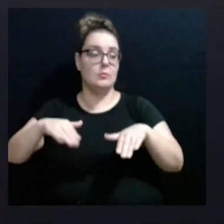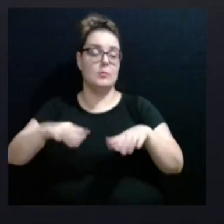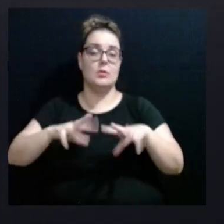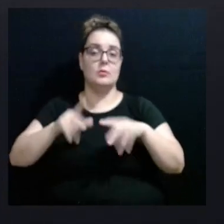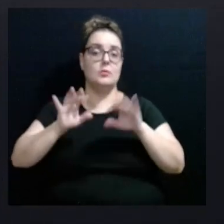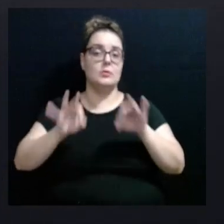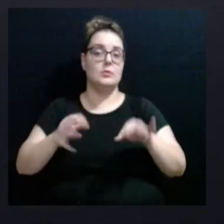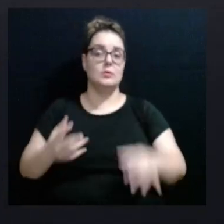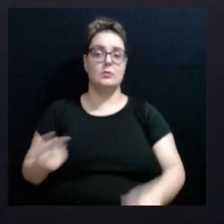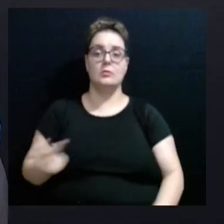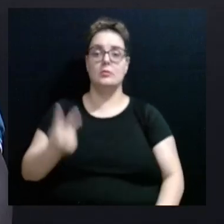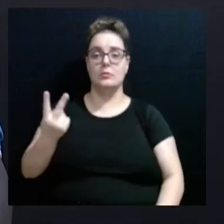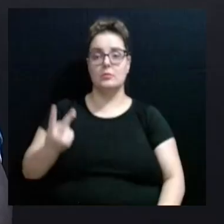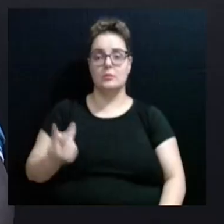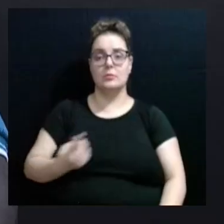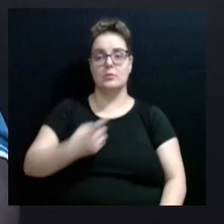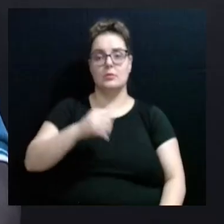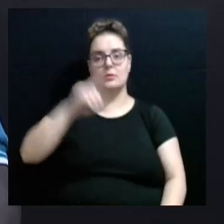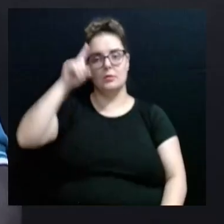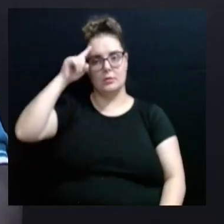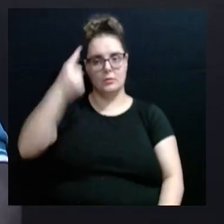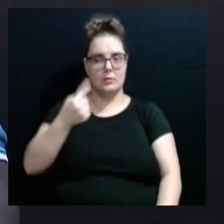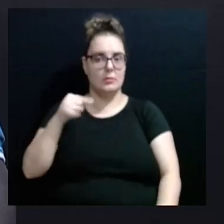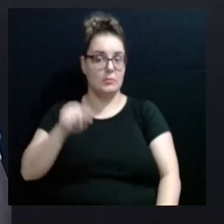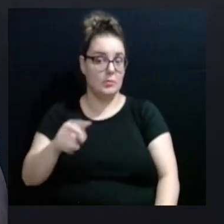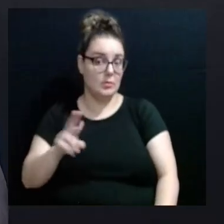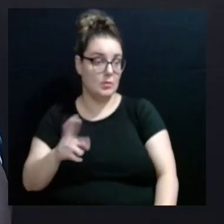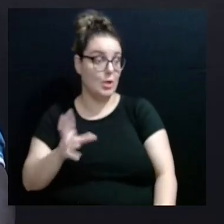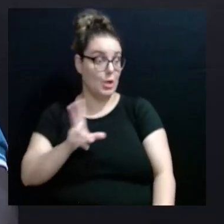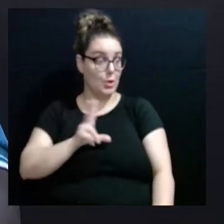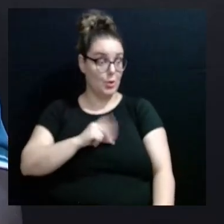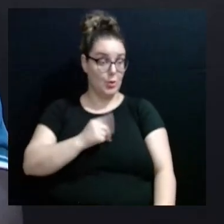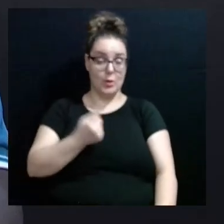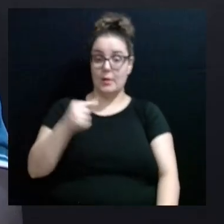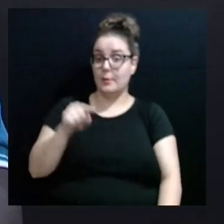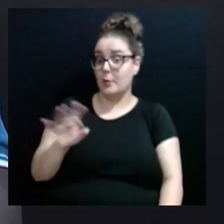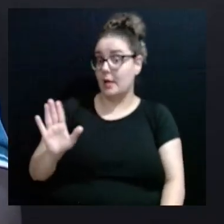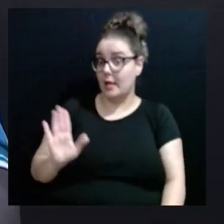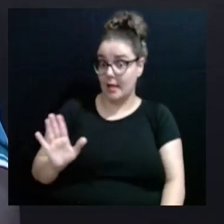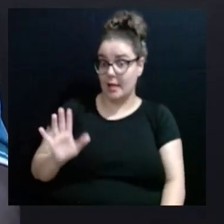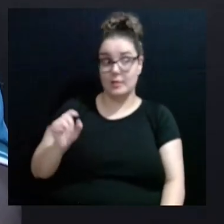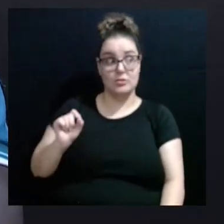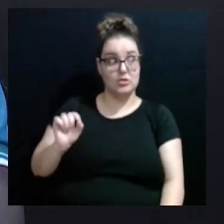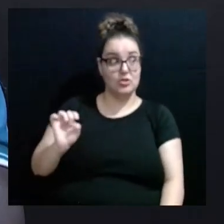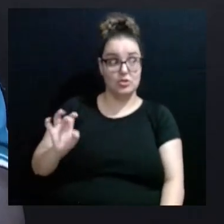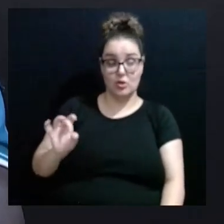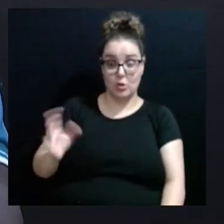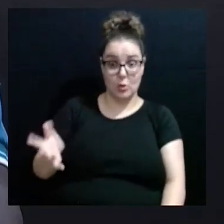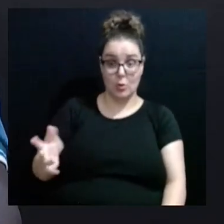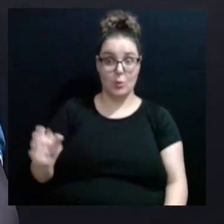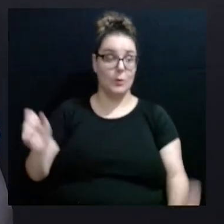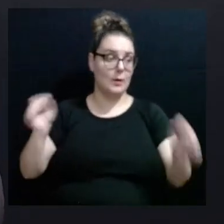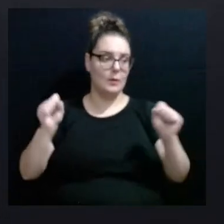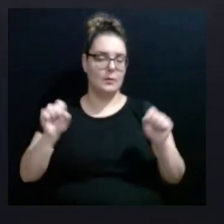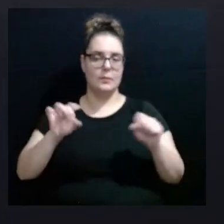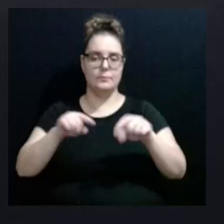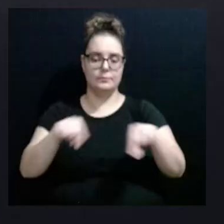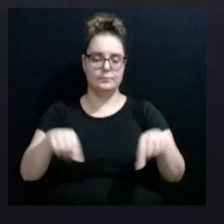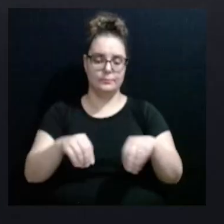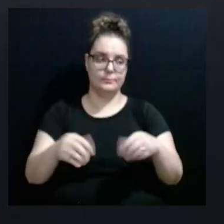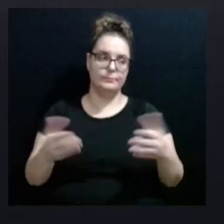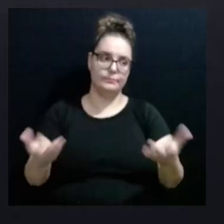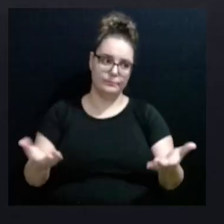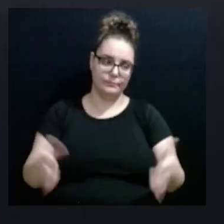valor 10 dias R$1.000. A pessoa, nossa, 10 dias R$1.000. Chega lá, é só um terreno, né? Então, assim, tem que tomar